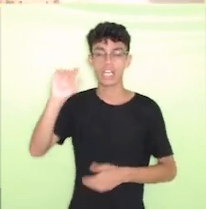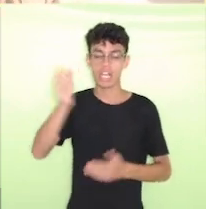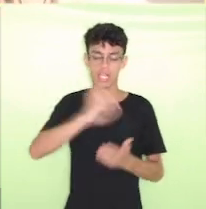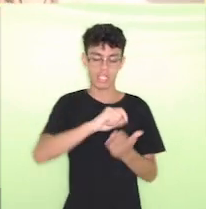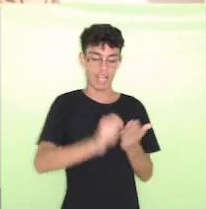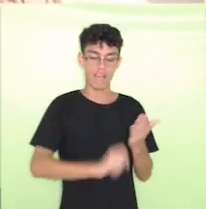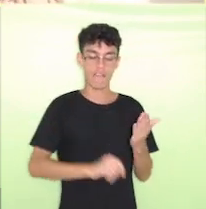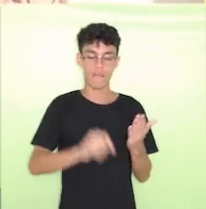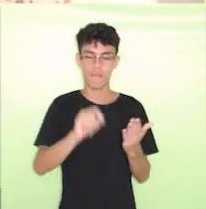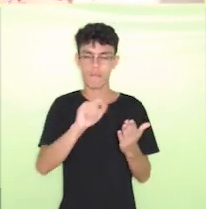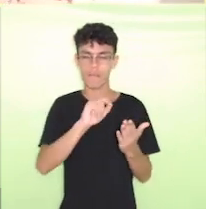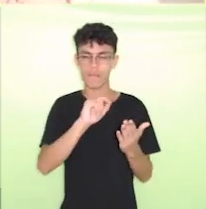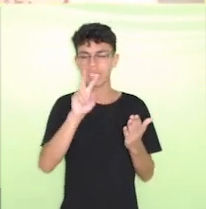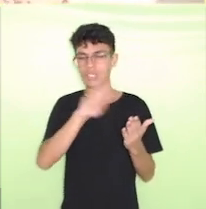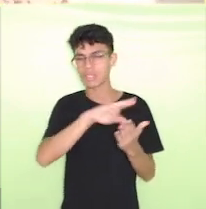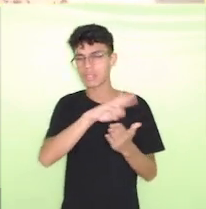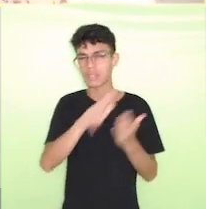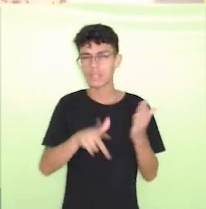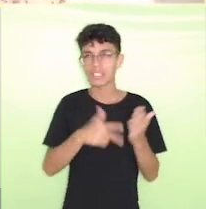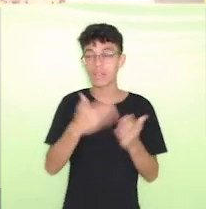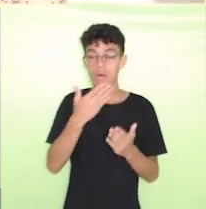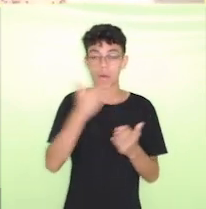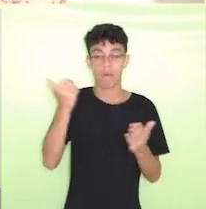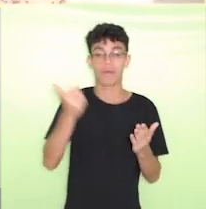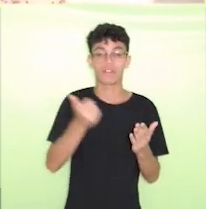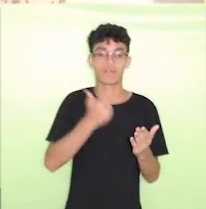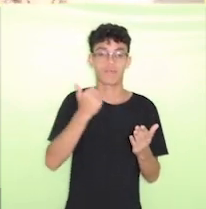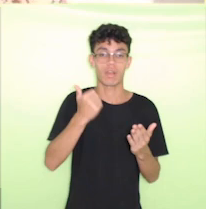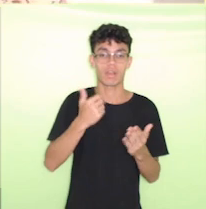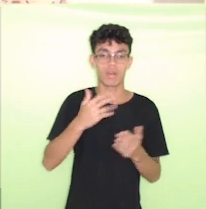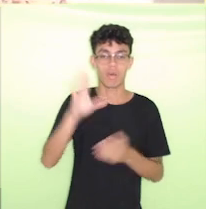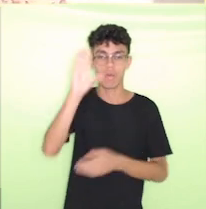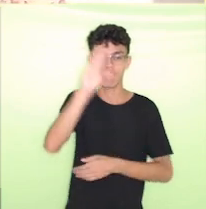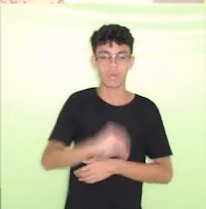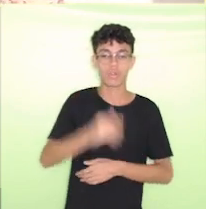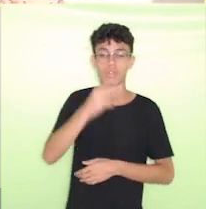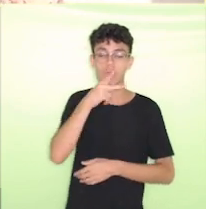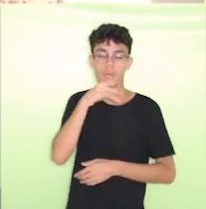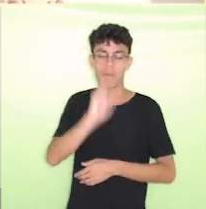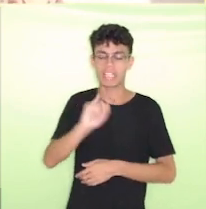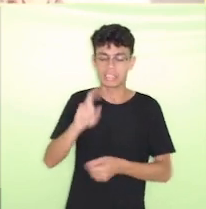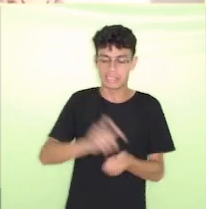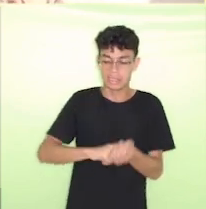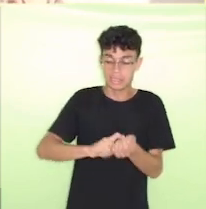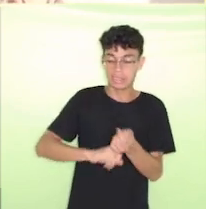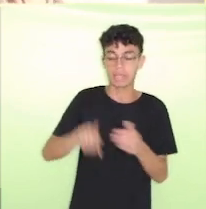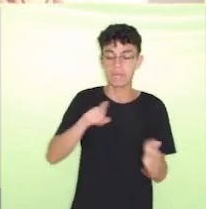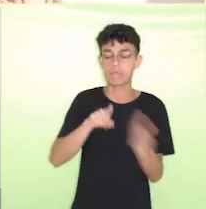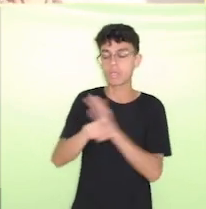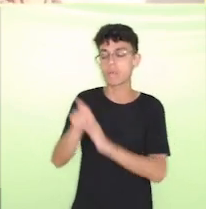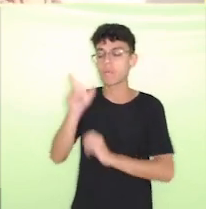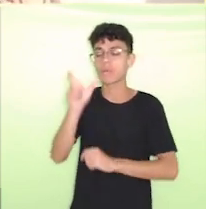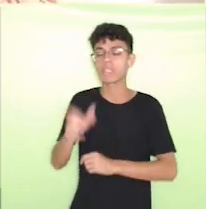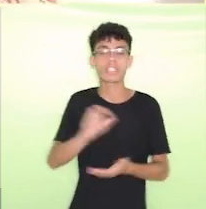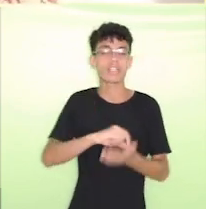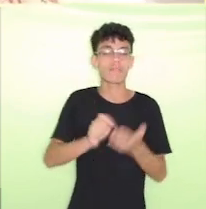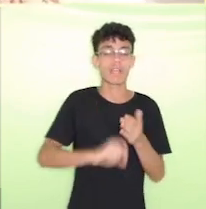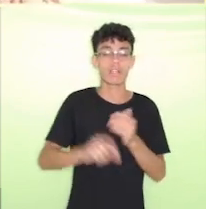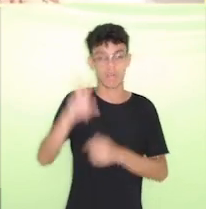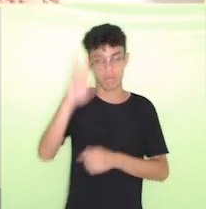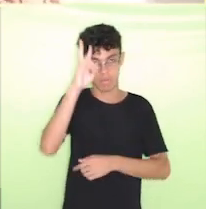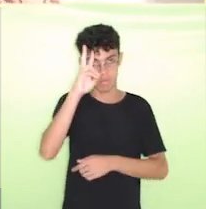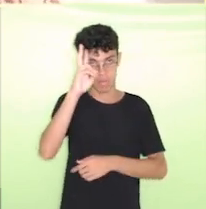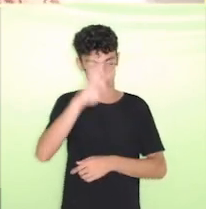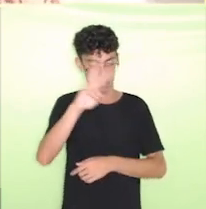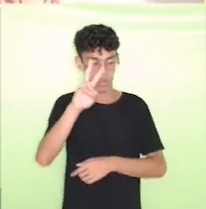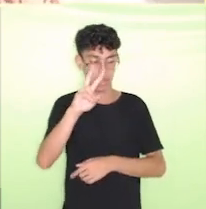coisas ótimas. Uma noite, meu pai começou a aborrecê-lo e perguntou o que é que ele escrevia, afinal. O meu irmão respondeu que eram histórias e que o